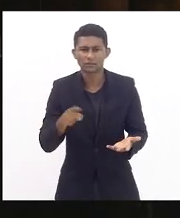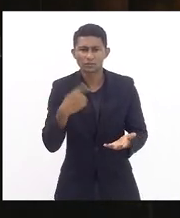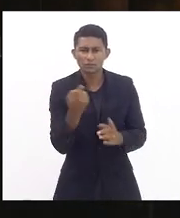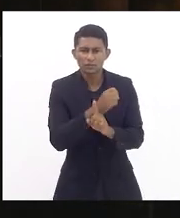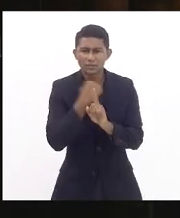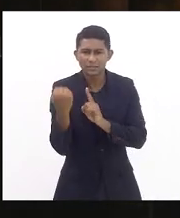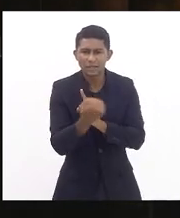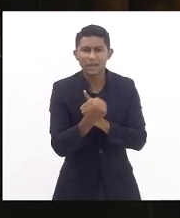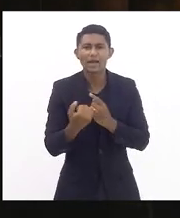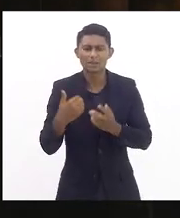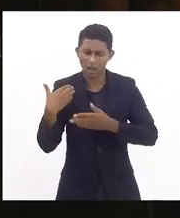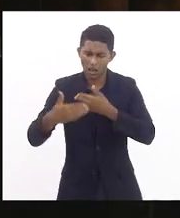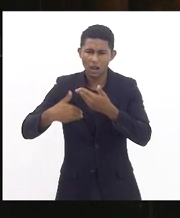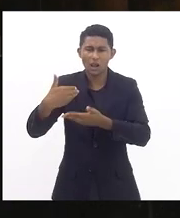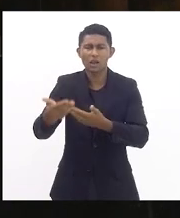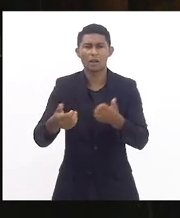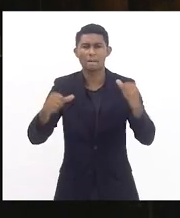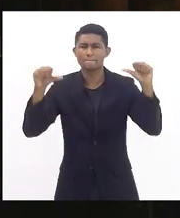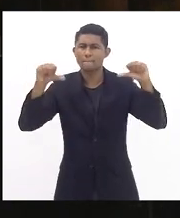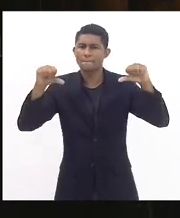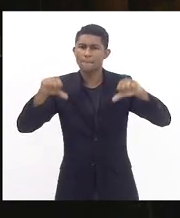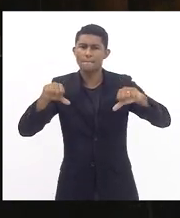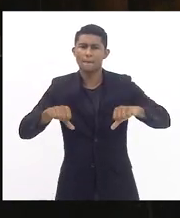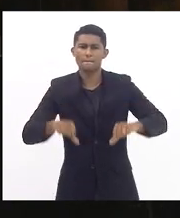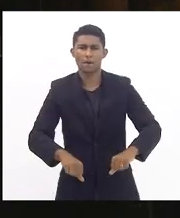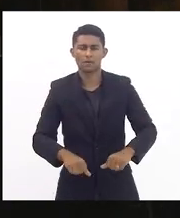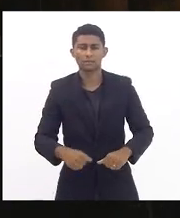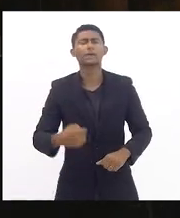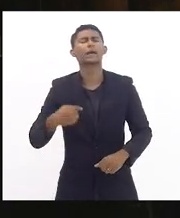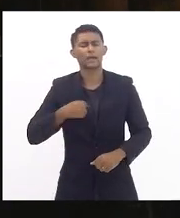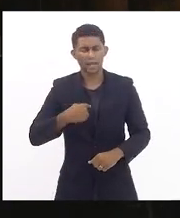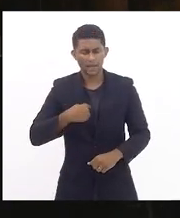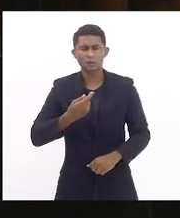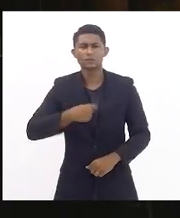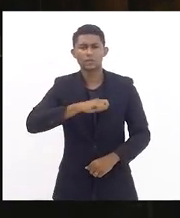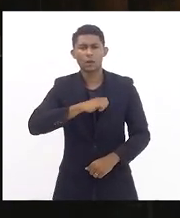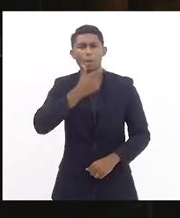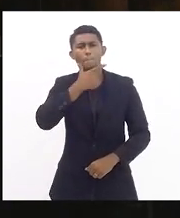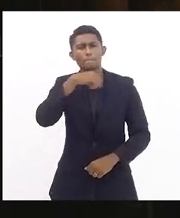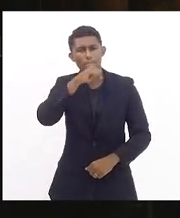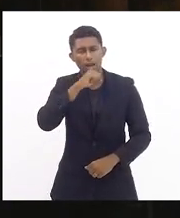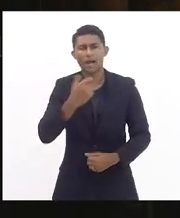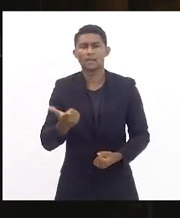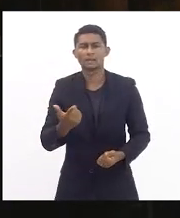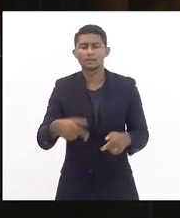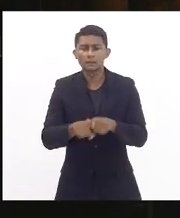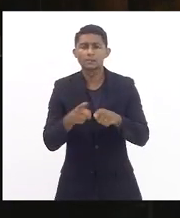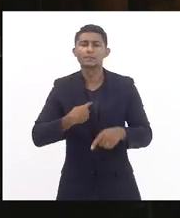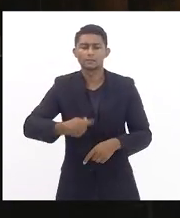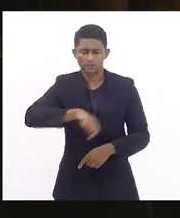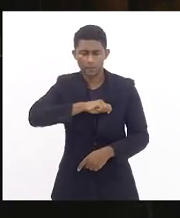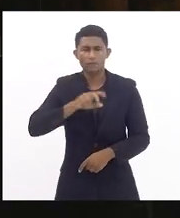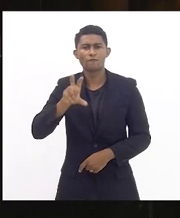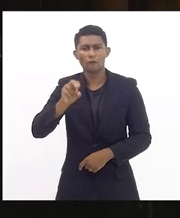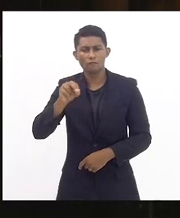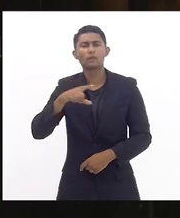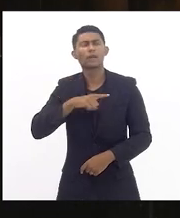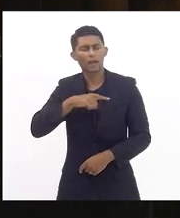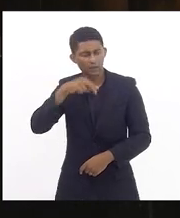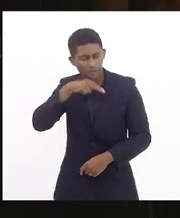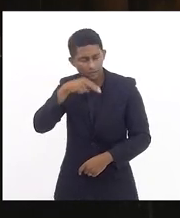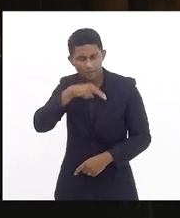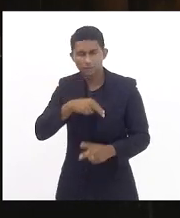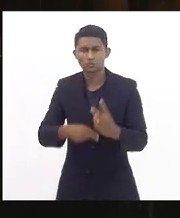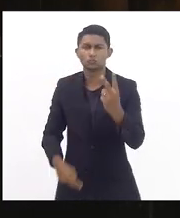Aonde nós vamos parar? Eu sou pai, eu sou avô de dois netos, uma neta e